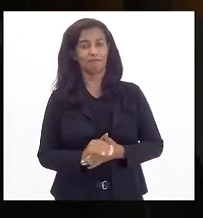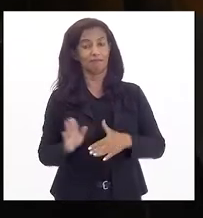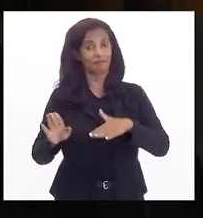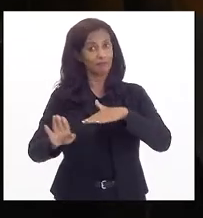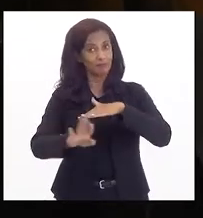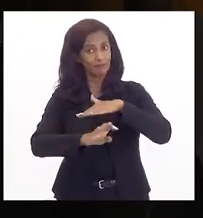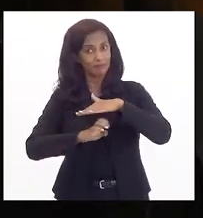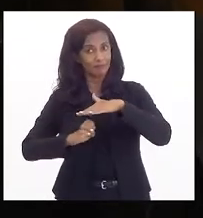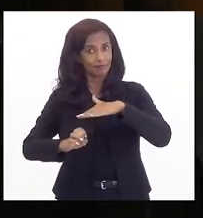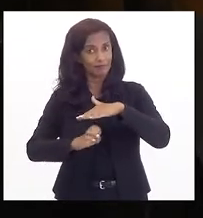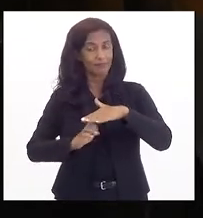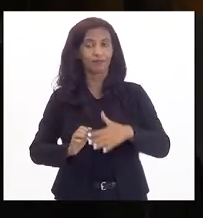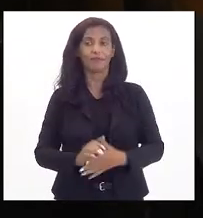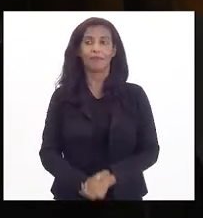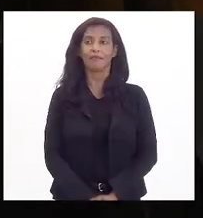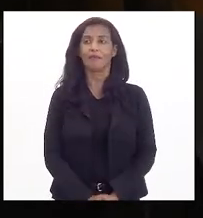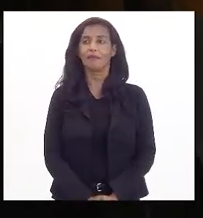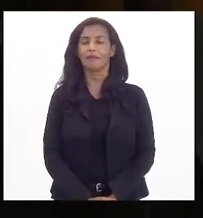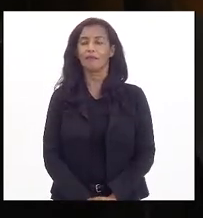a empresa,